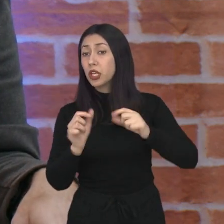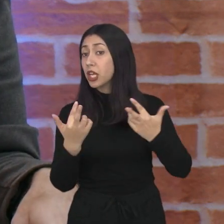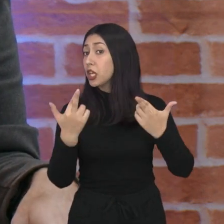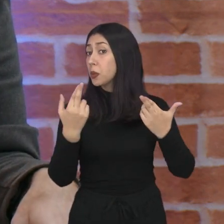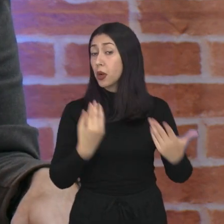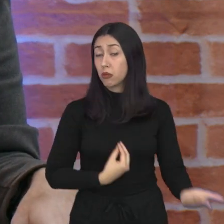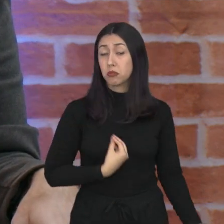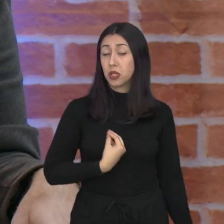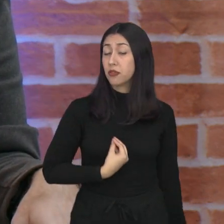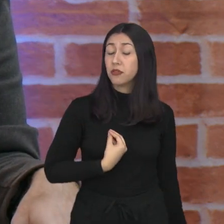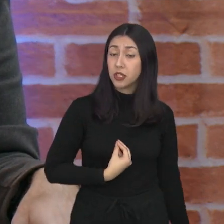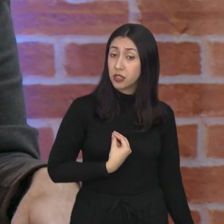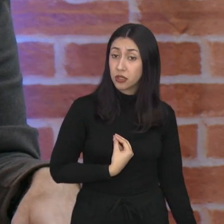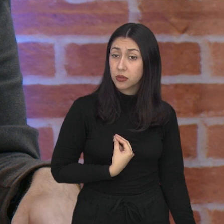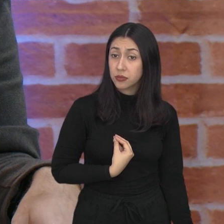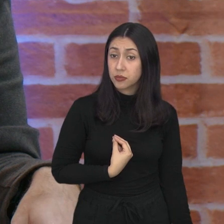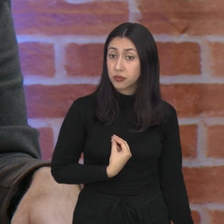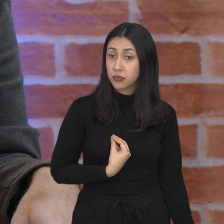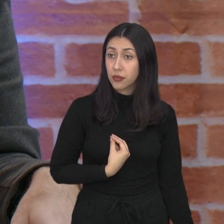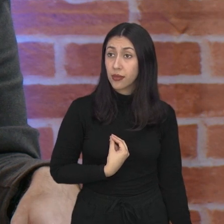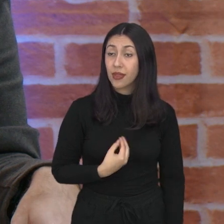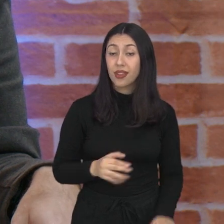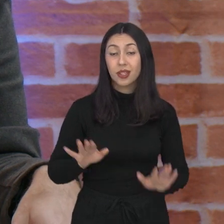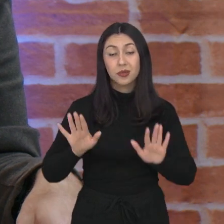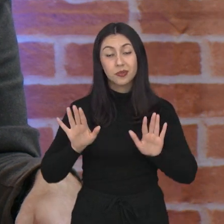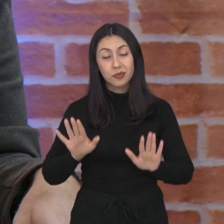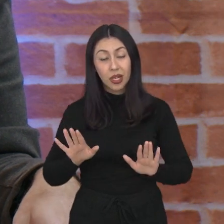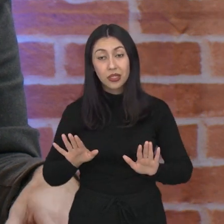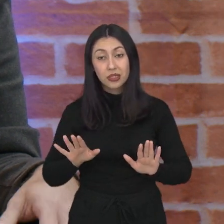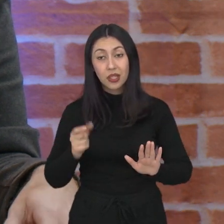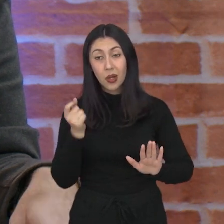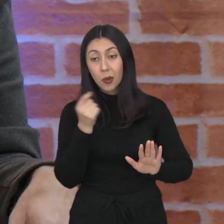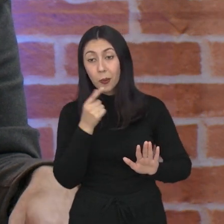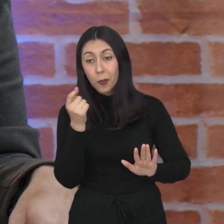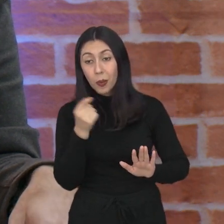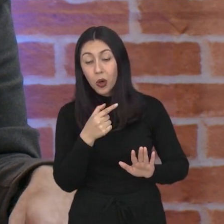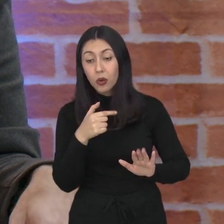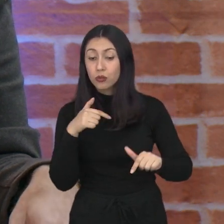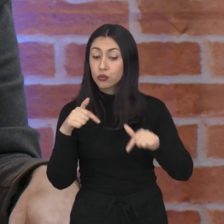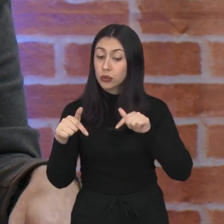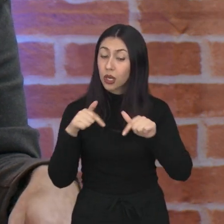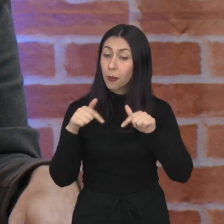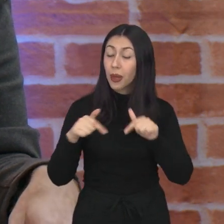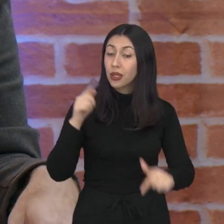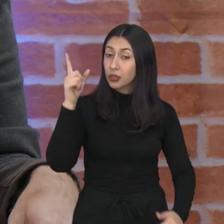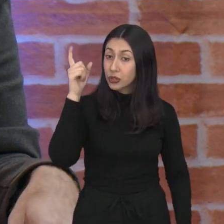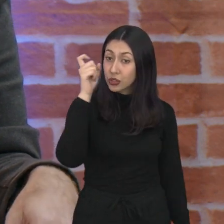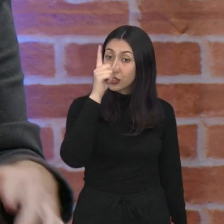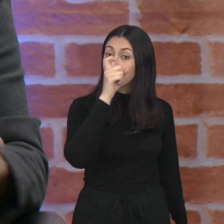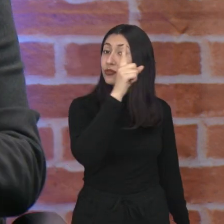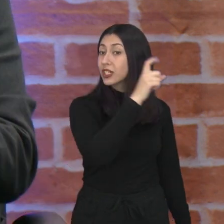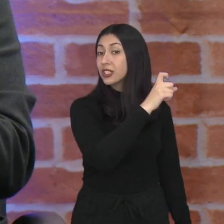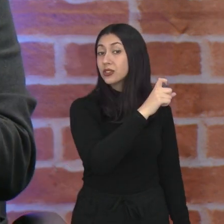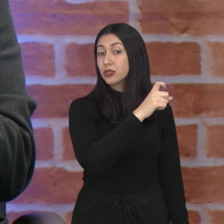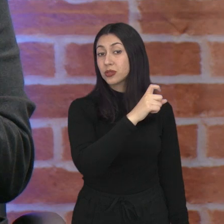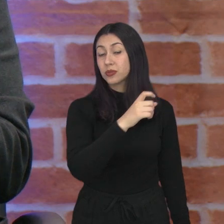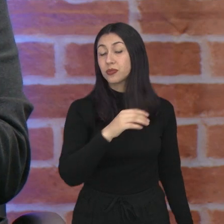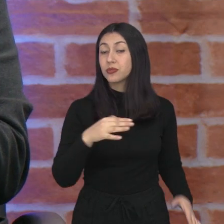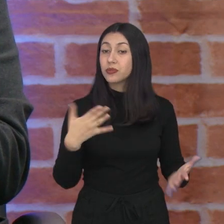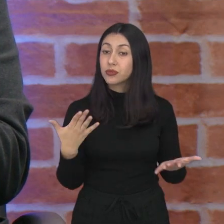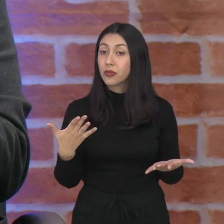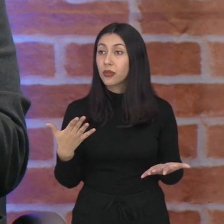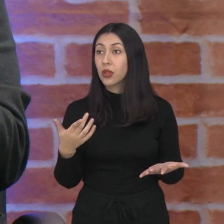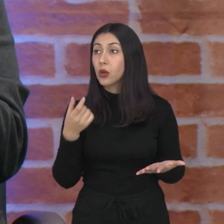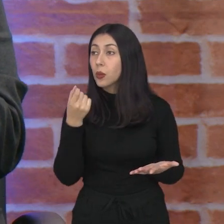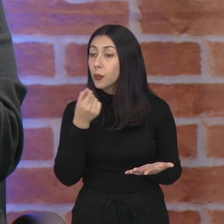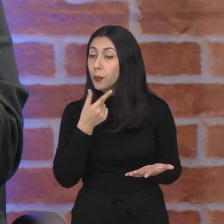vida, né? O limite fora do humor. Acontece que o humor é muito difícil de fazer, né? Como a gente falou agora há pouco, o